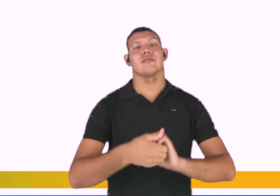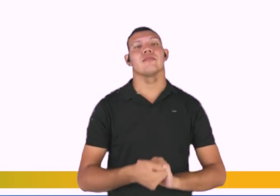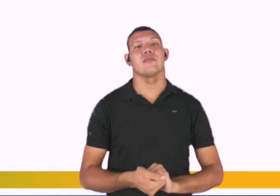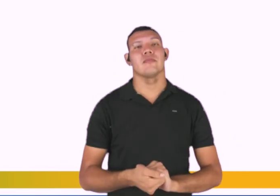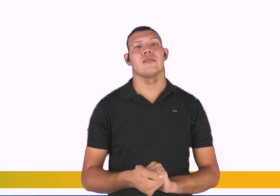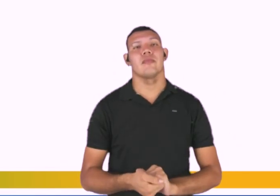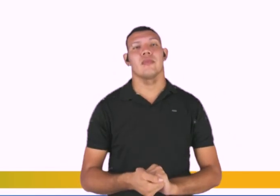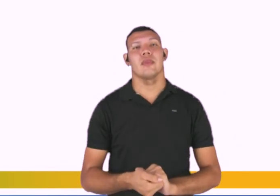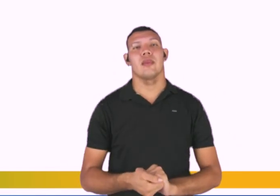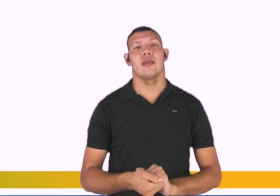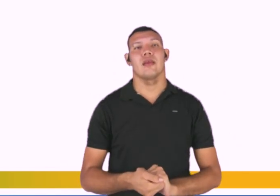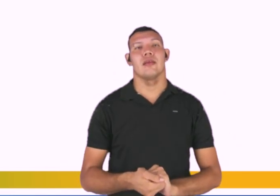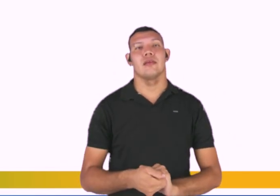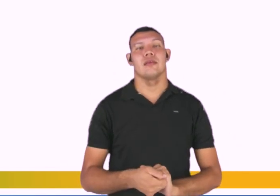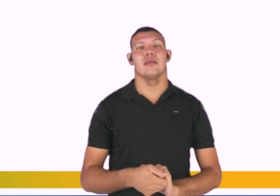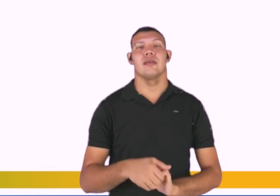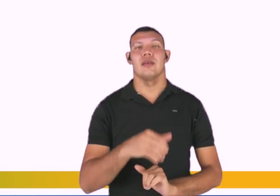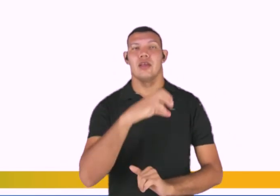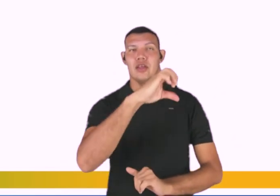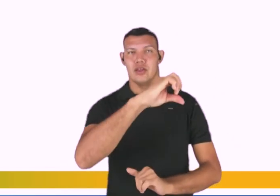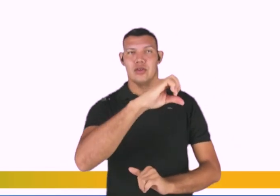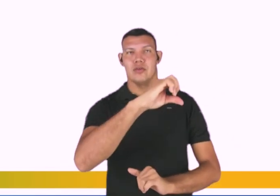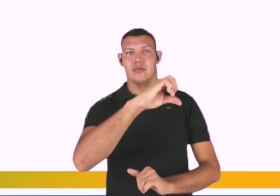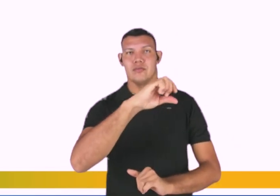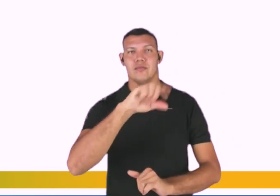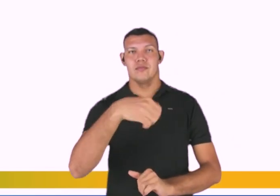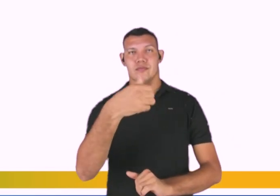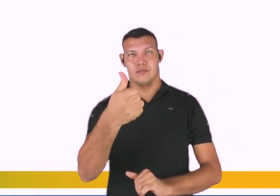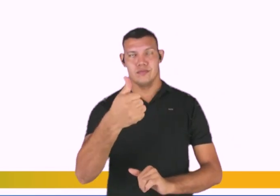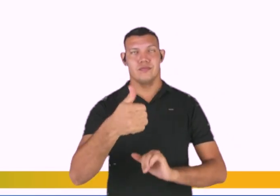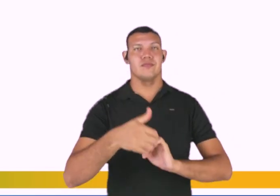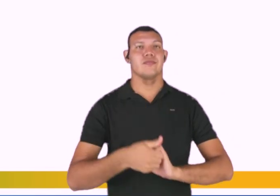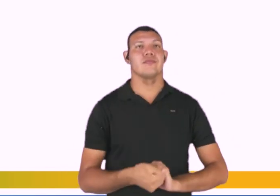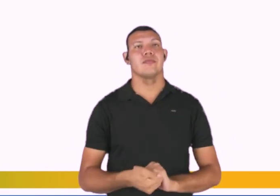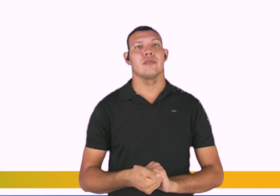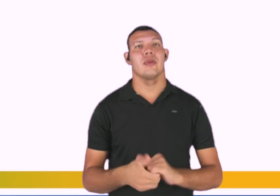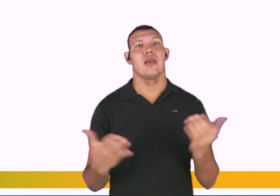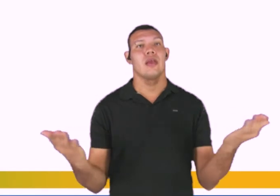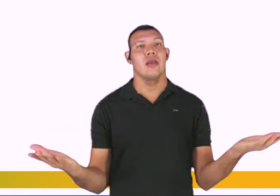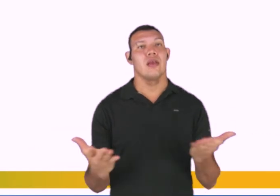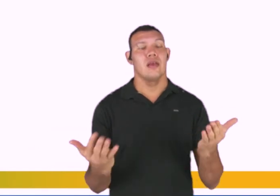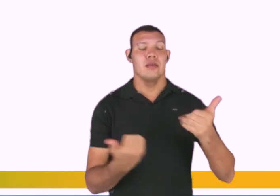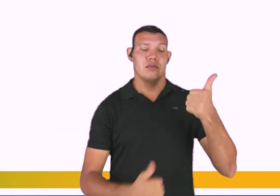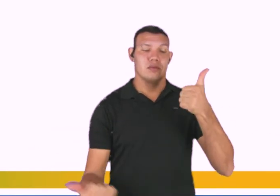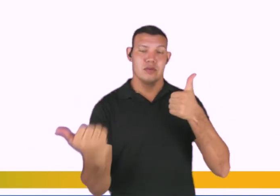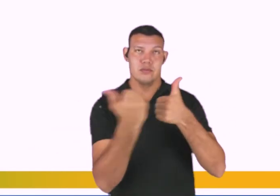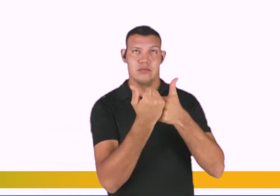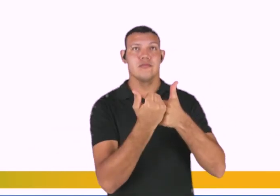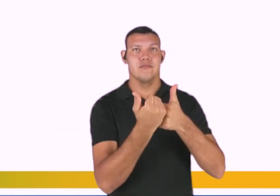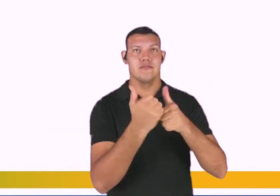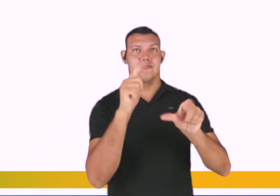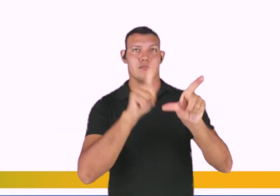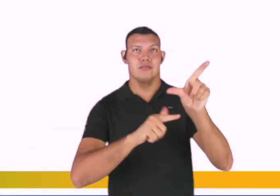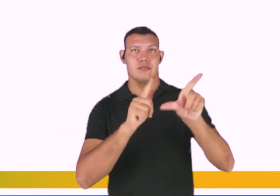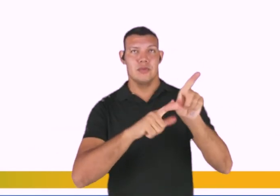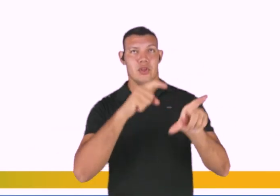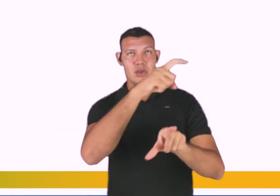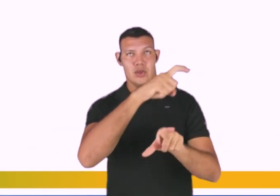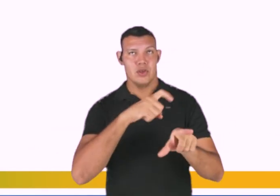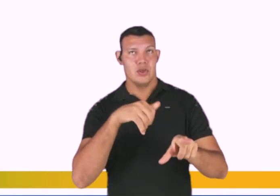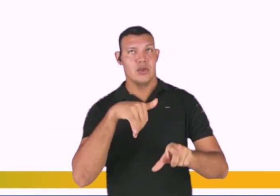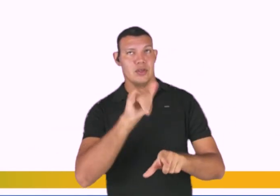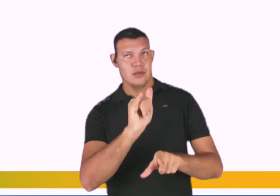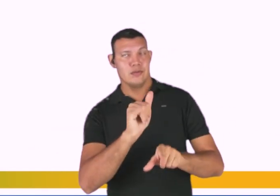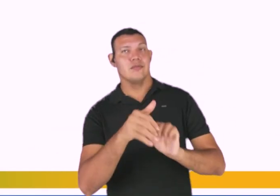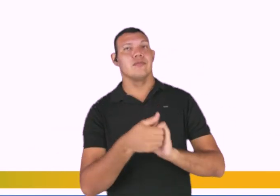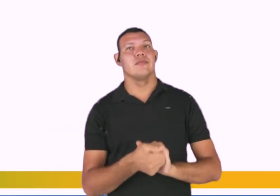ordenado 9 e 1. Tudo bem? Agora vamos substituir os valores de x e y no sistema com